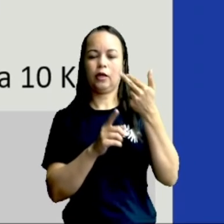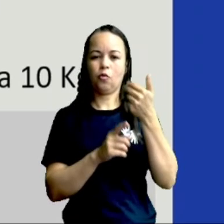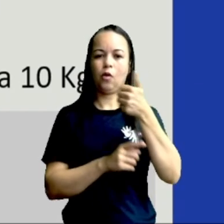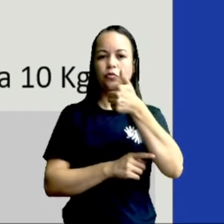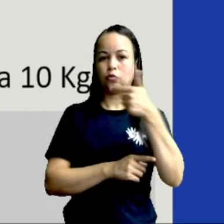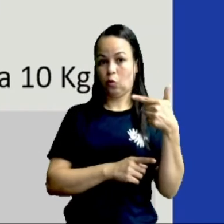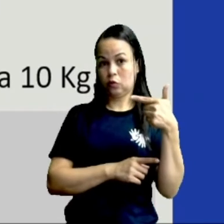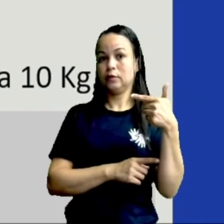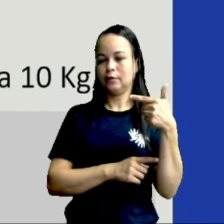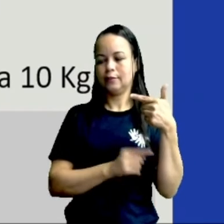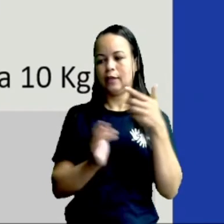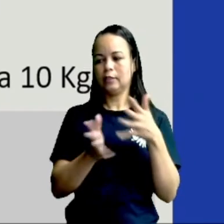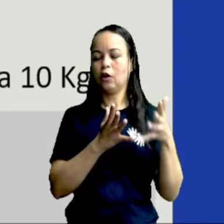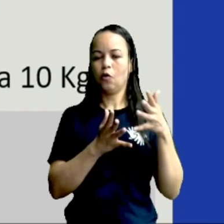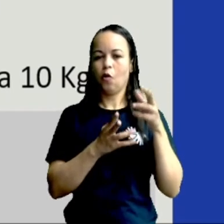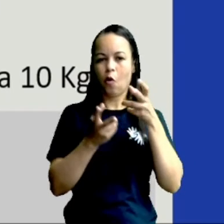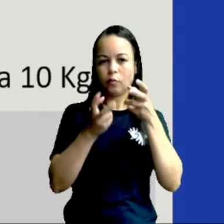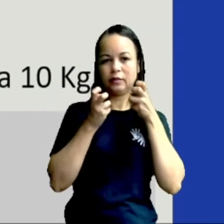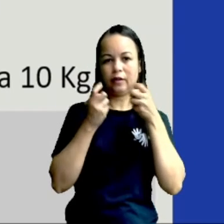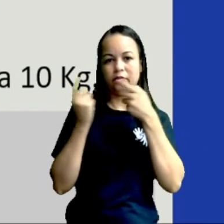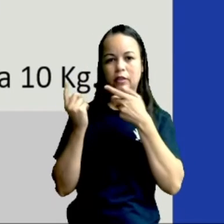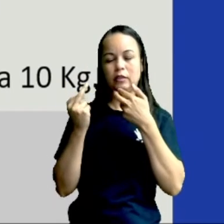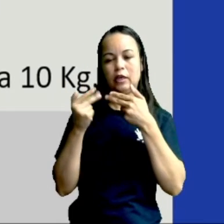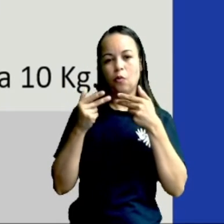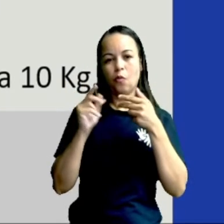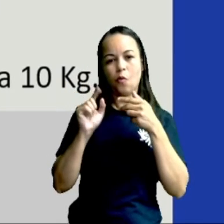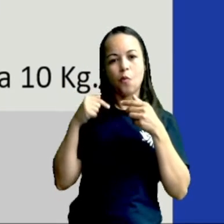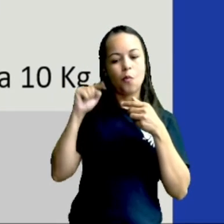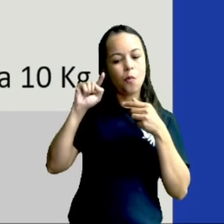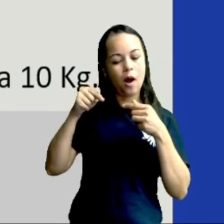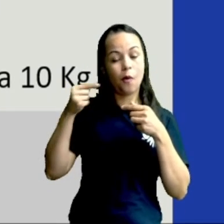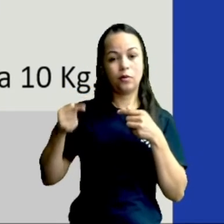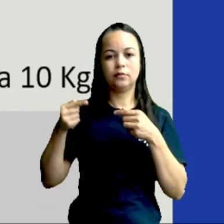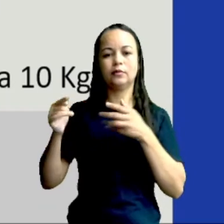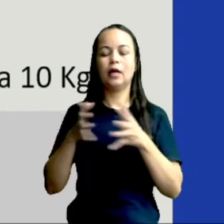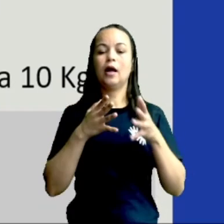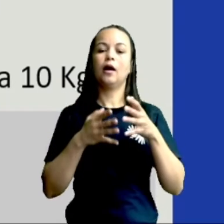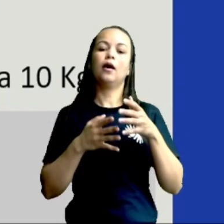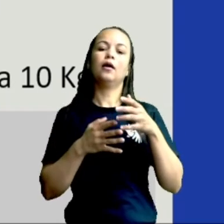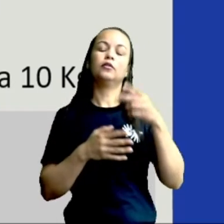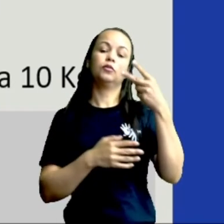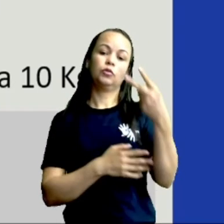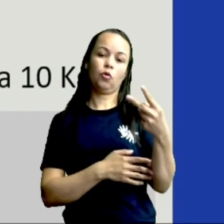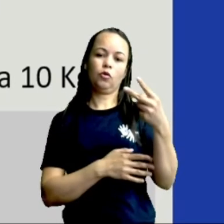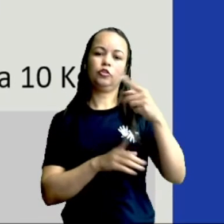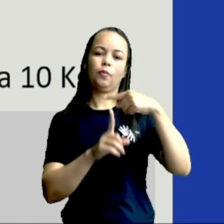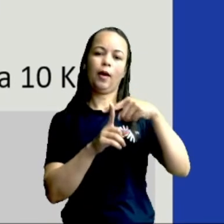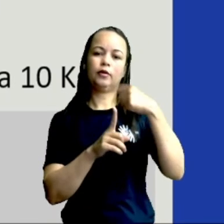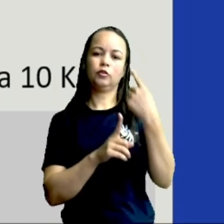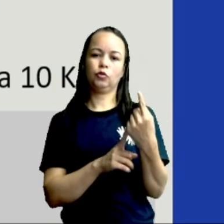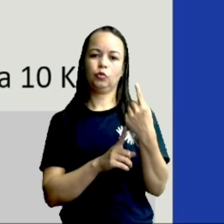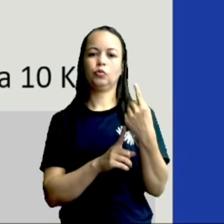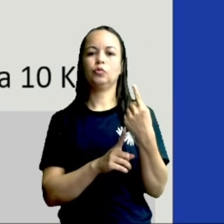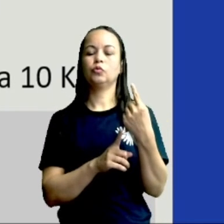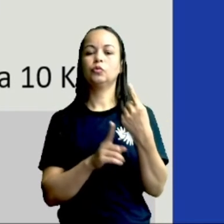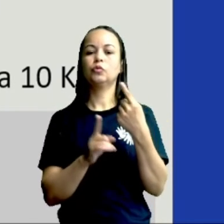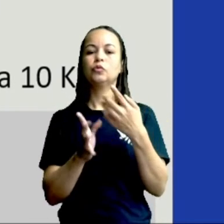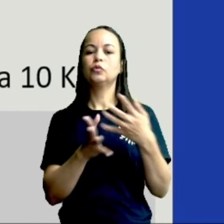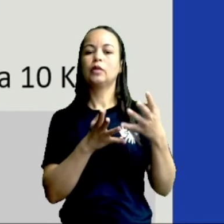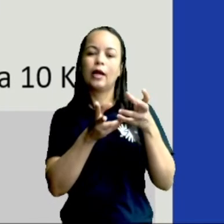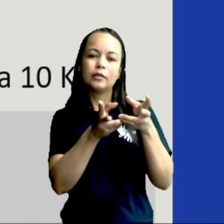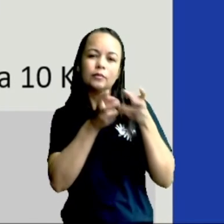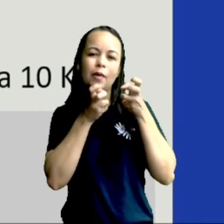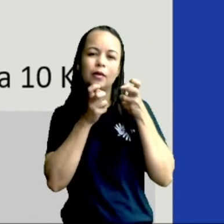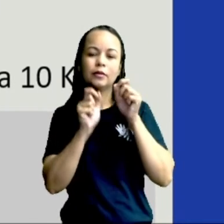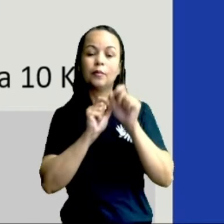setinha azul aí me mostrando que eu fiz o cálculo depois da igualdade. Então, 2 mais o tracinho, tá? E aí que a gente